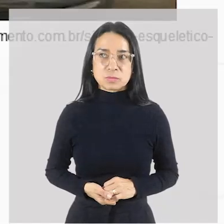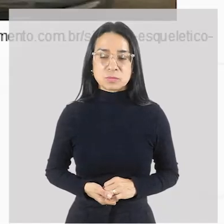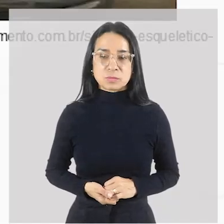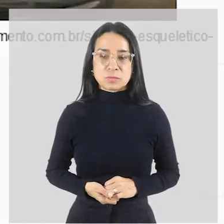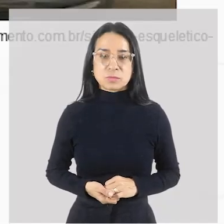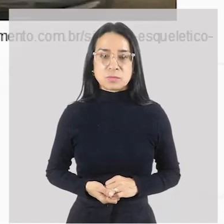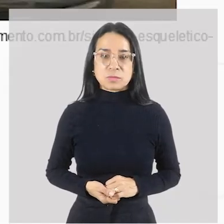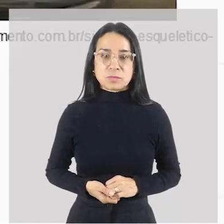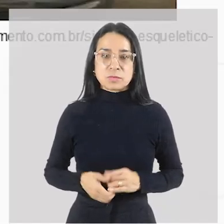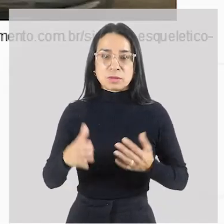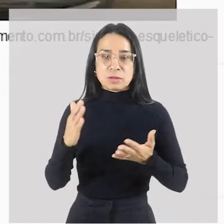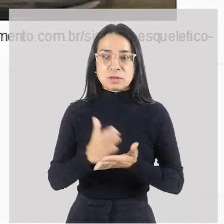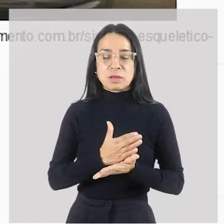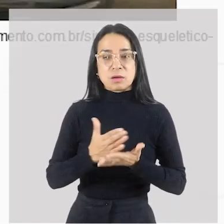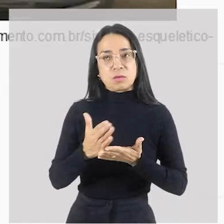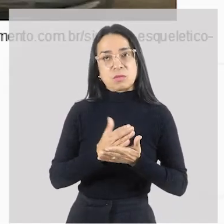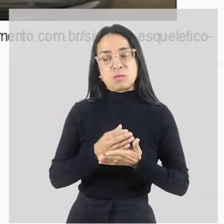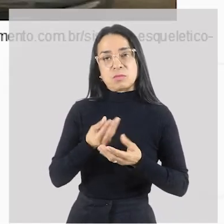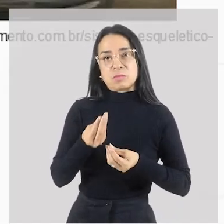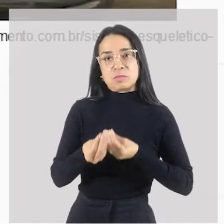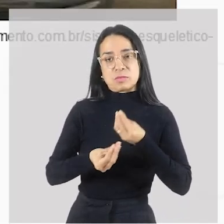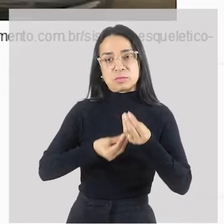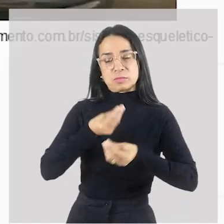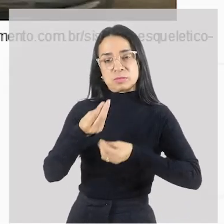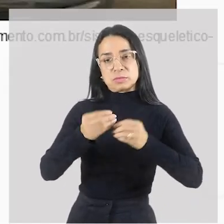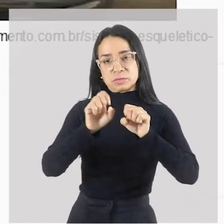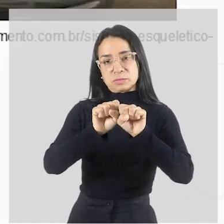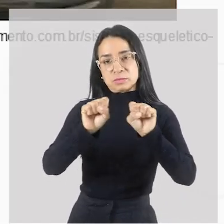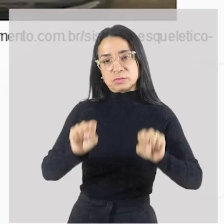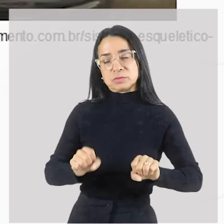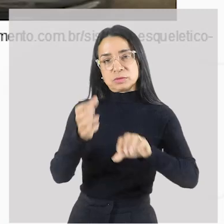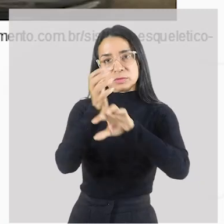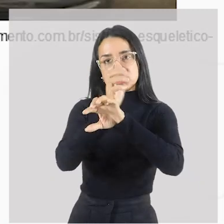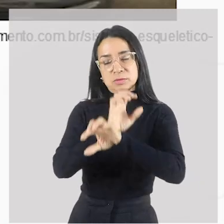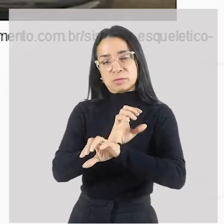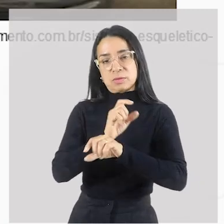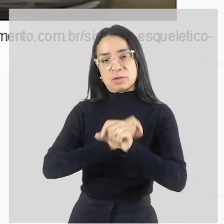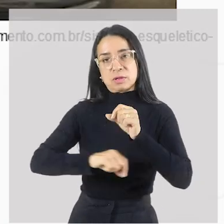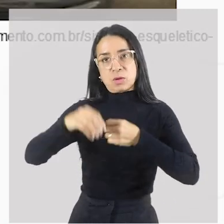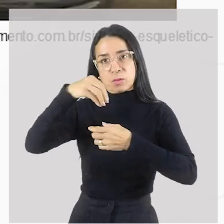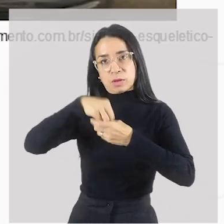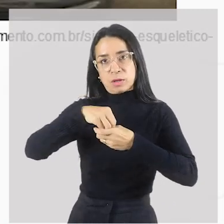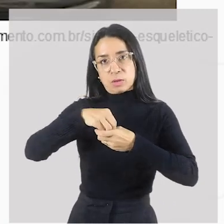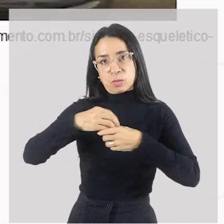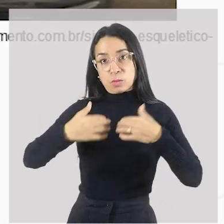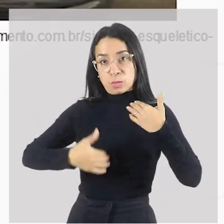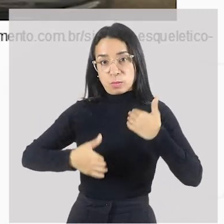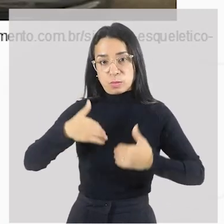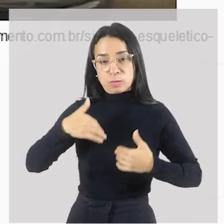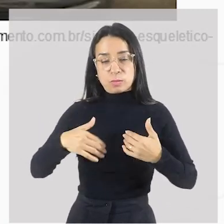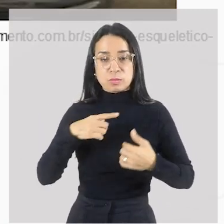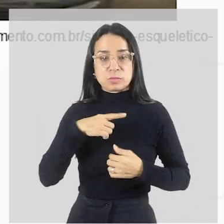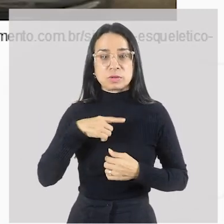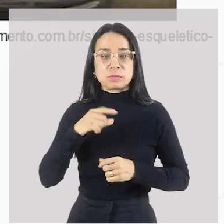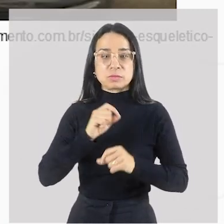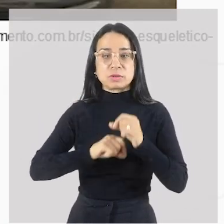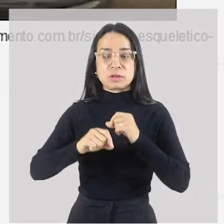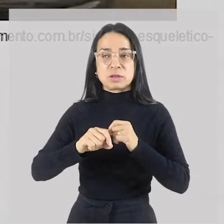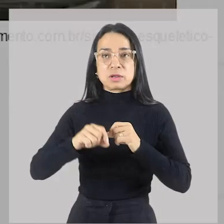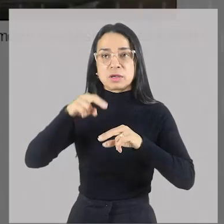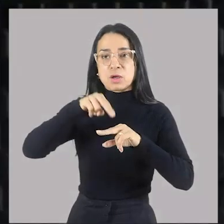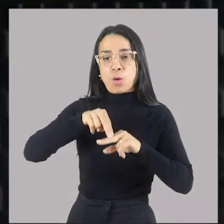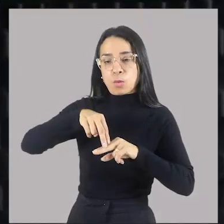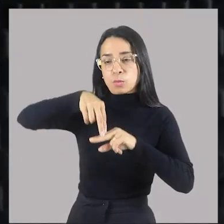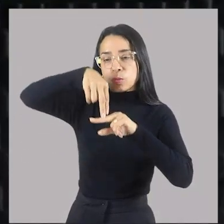Algumas das funções, tá, do sistema esquelético dentro do nosso organismo. Então, ele tem essa função de